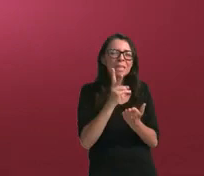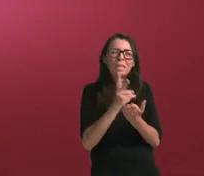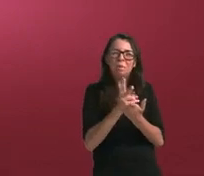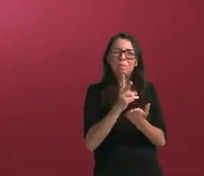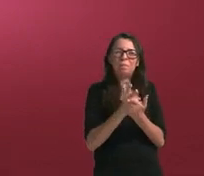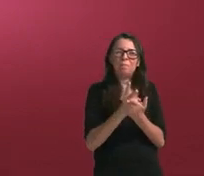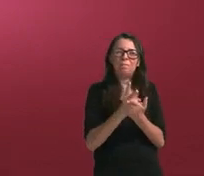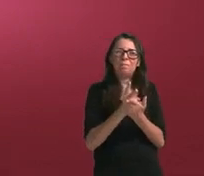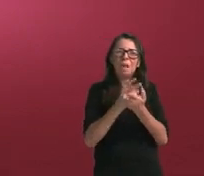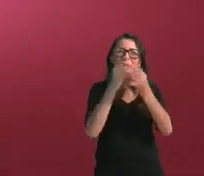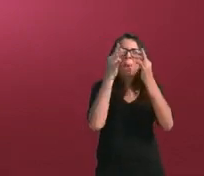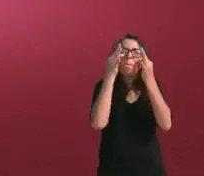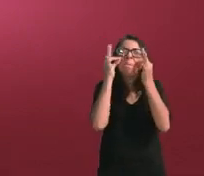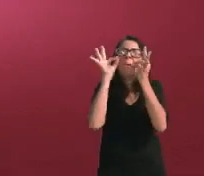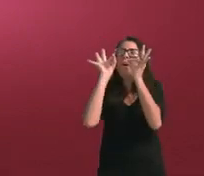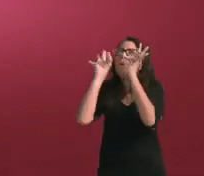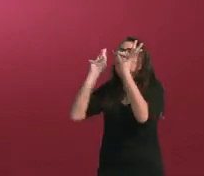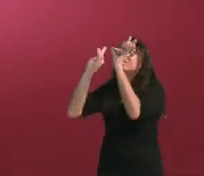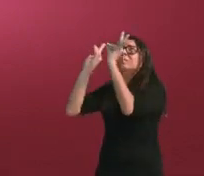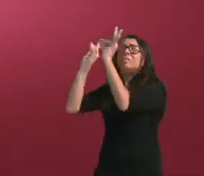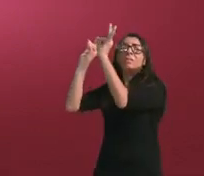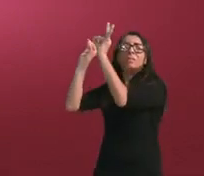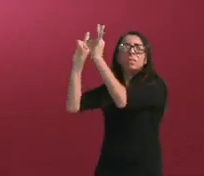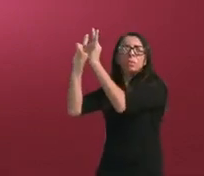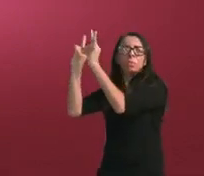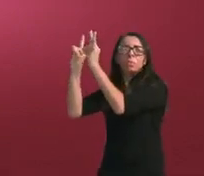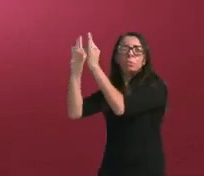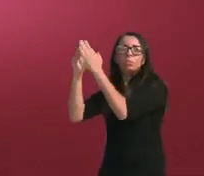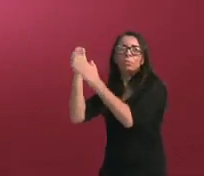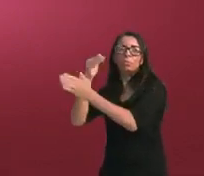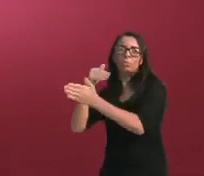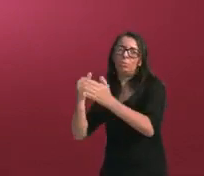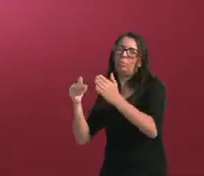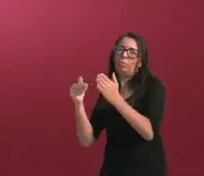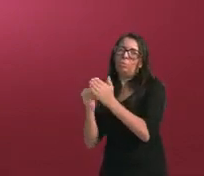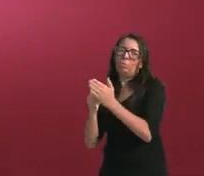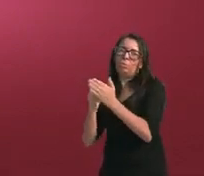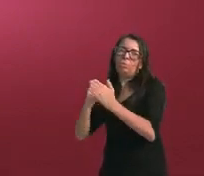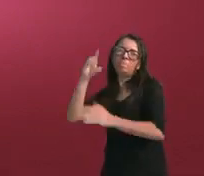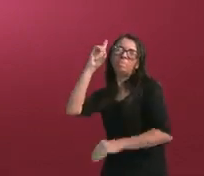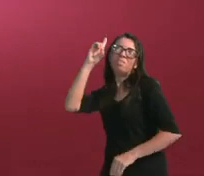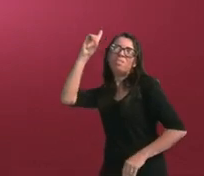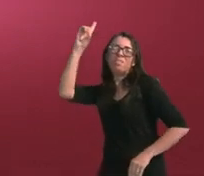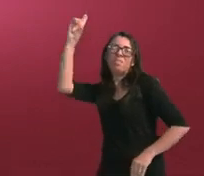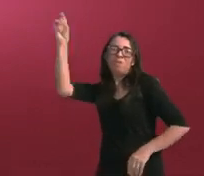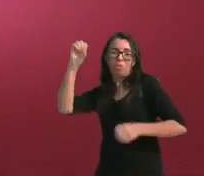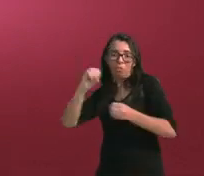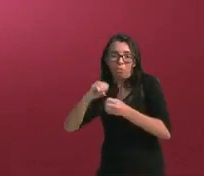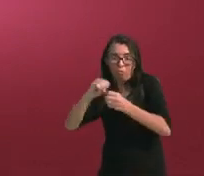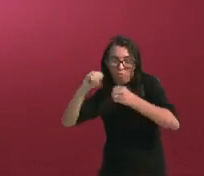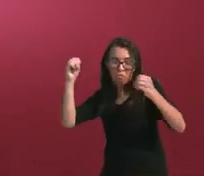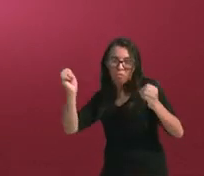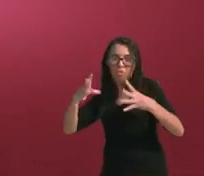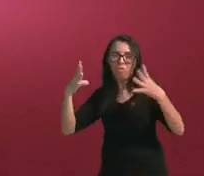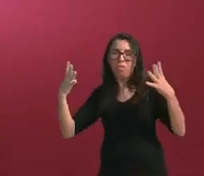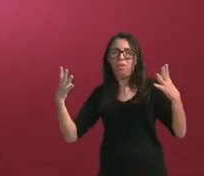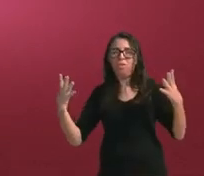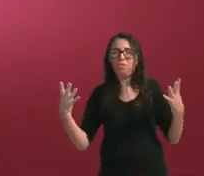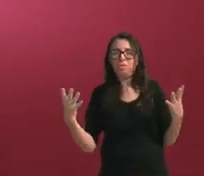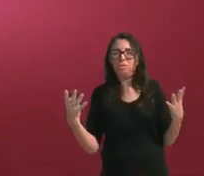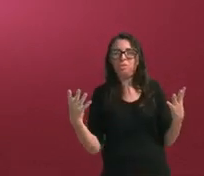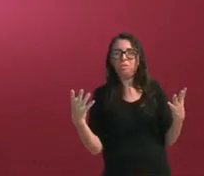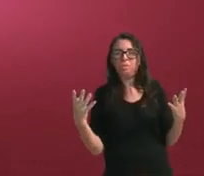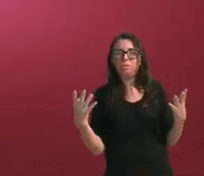todo o povo com o realizar de Deus na vida do povo de Israel. E assim é conosco, amados, também,